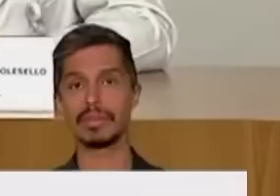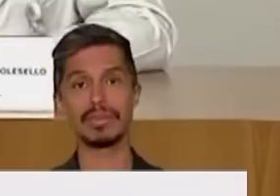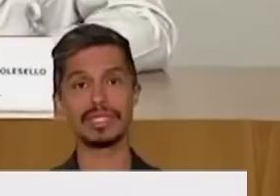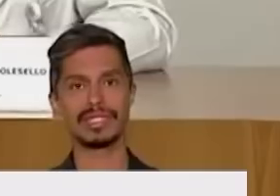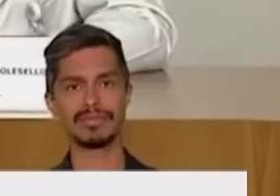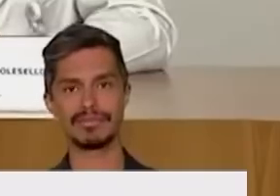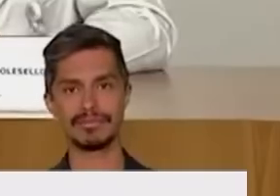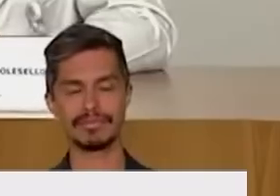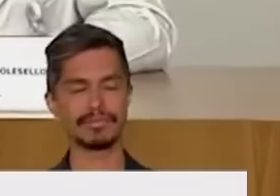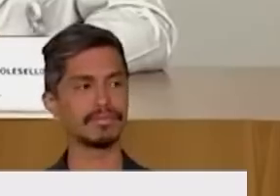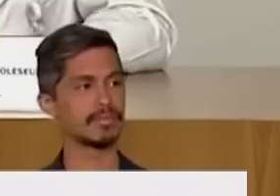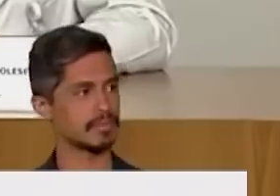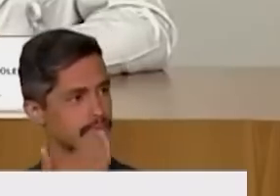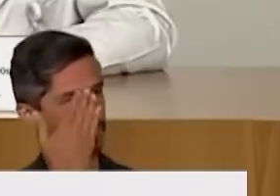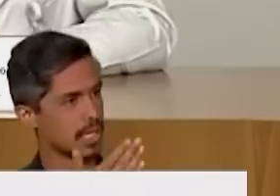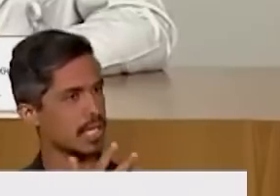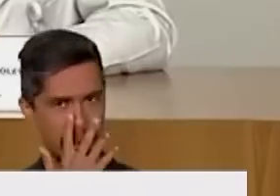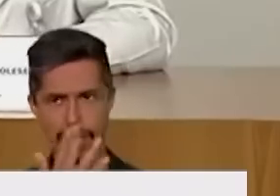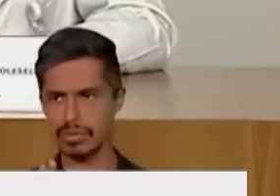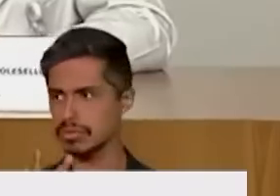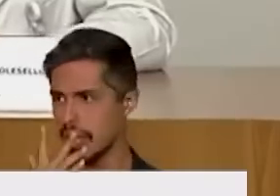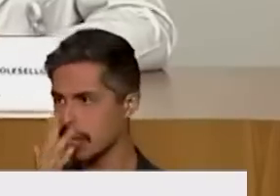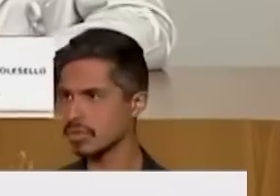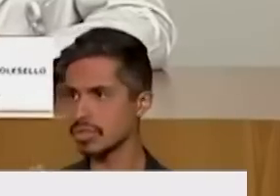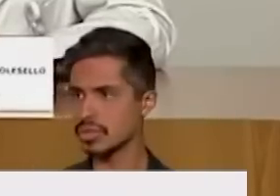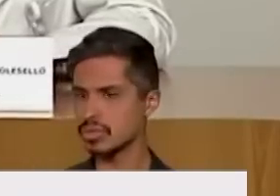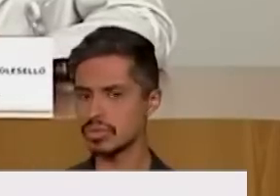obrigado, acho, né? Acho que já está